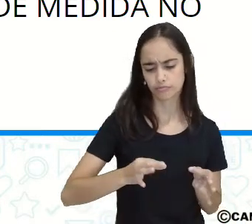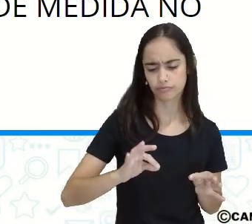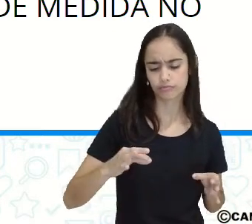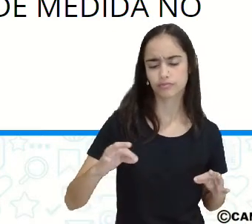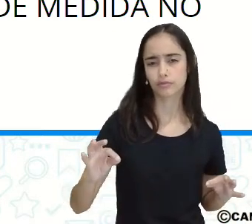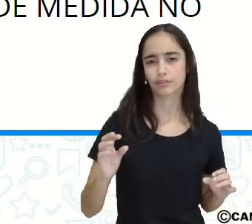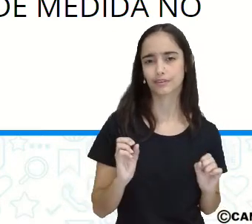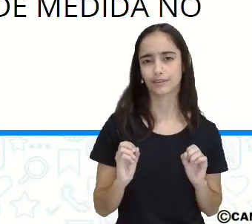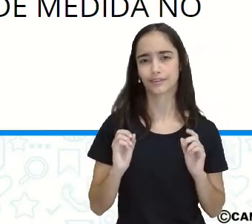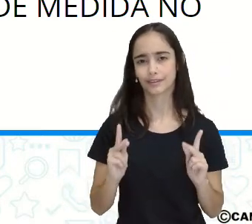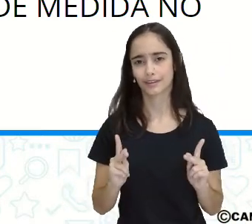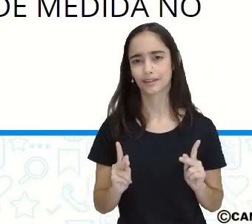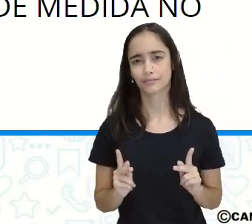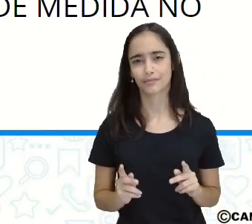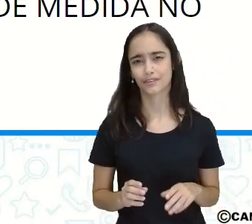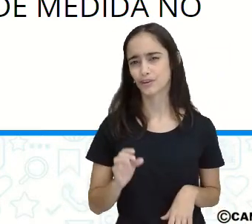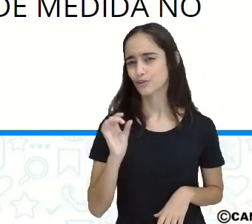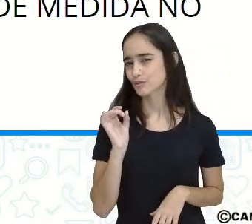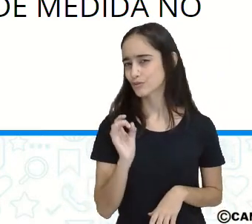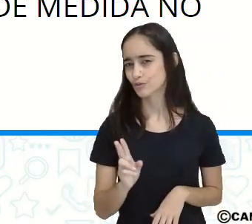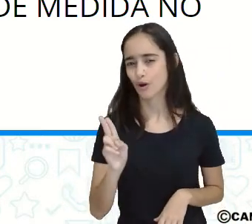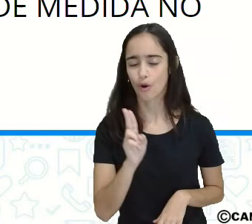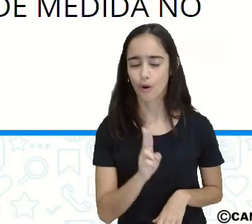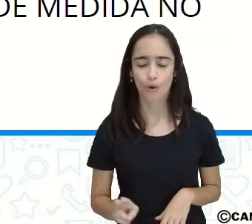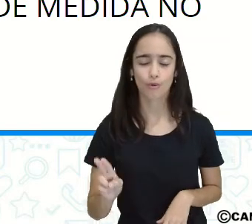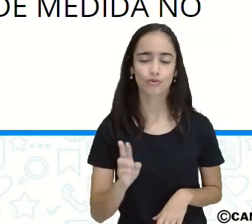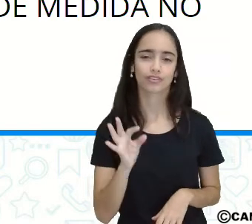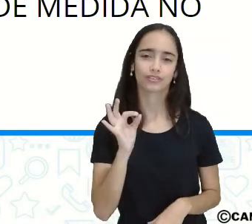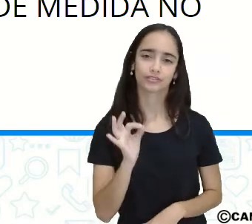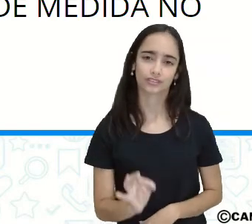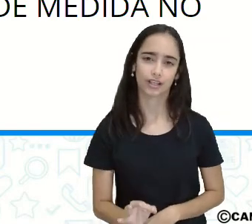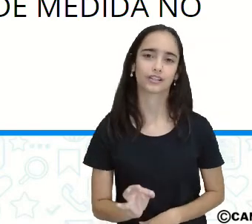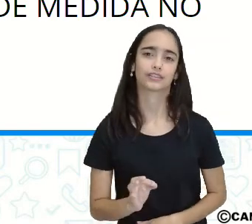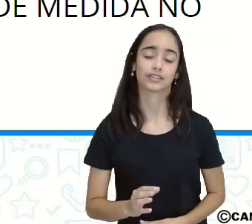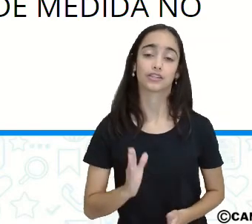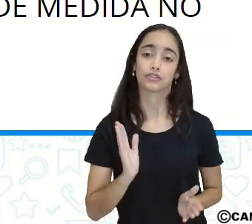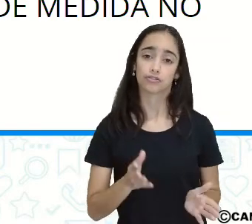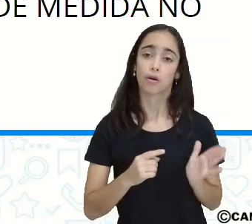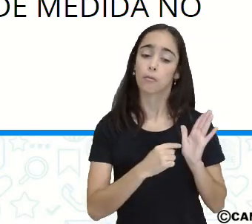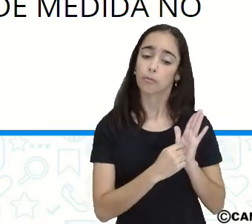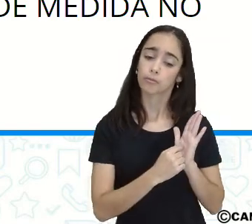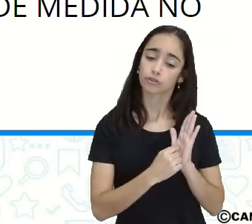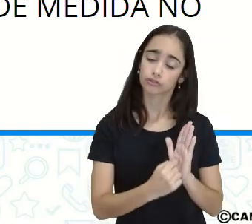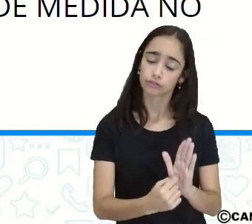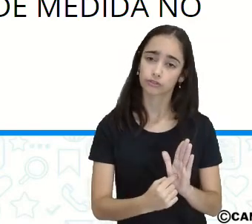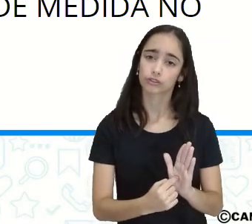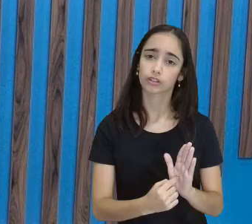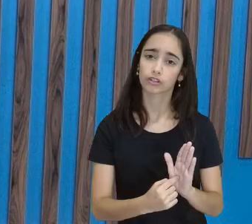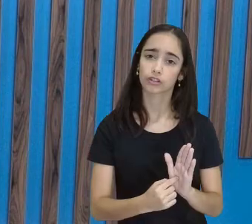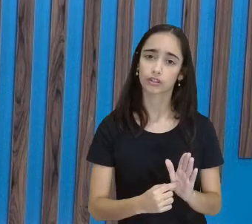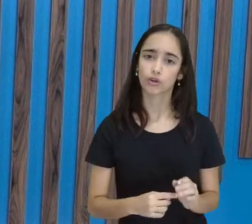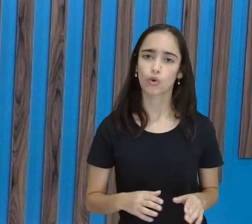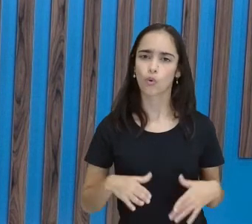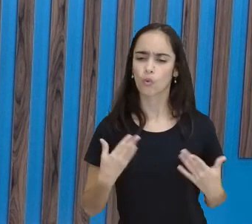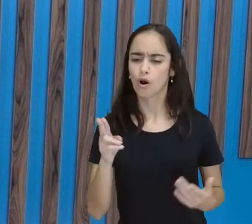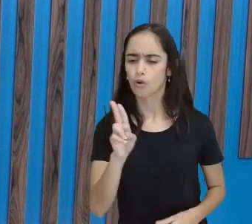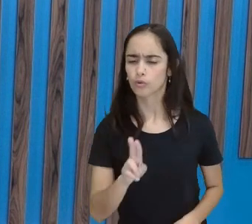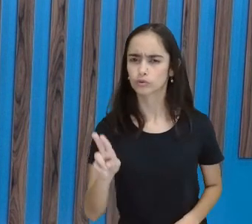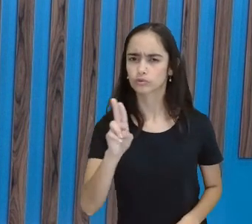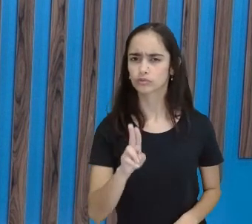adequado. Aí depois o que eu fiz? Eu mostrei quais são esses equipamentos que a gente pode usar em cada caso, tá